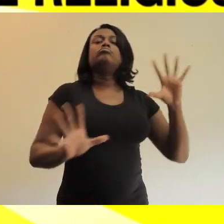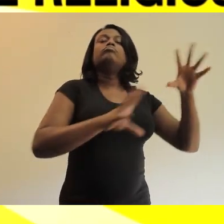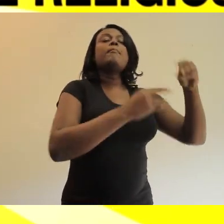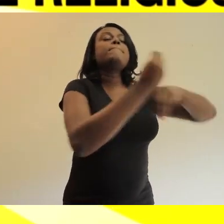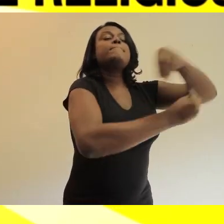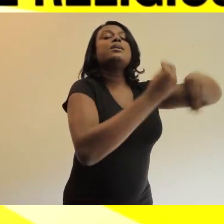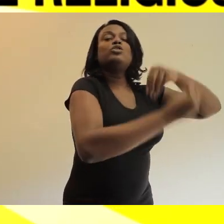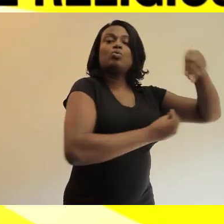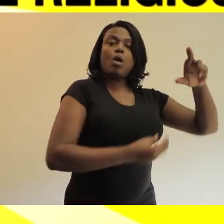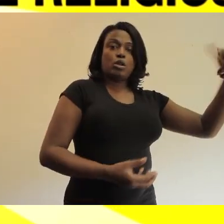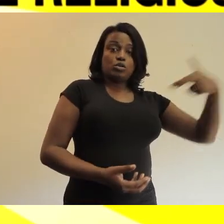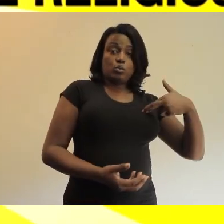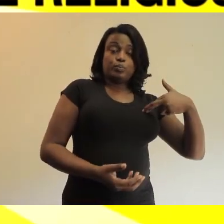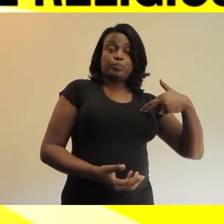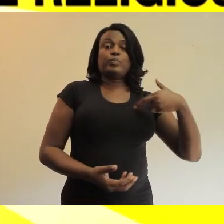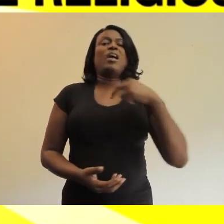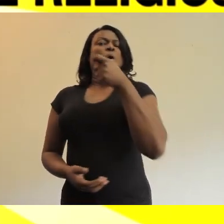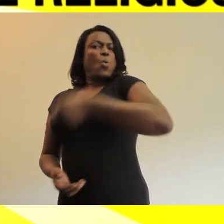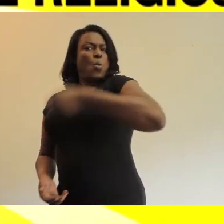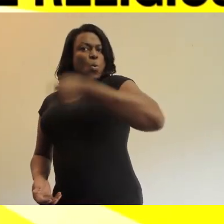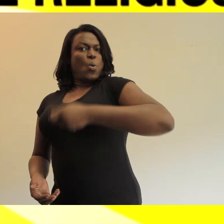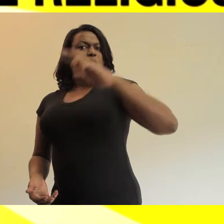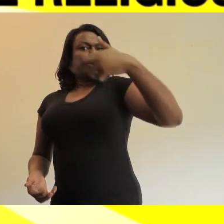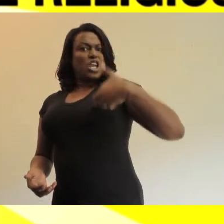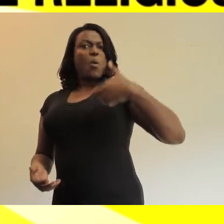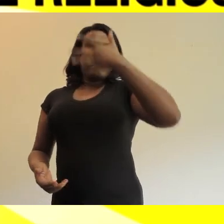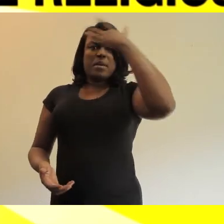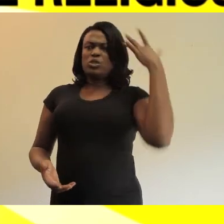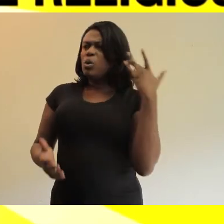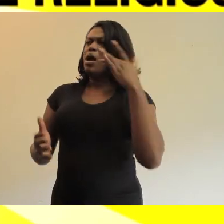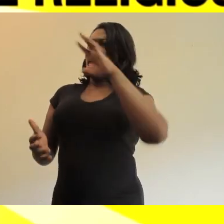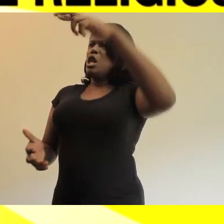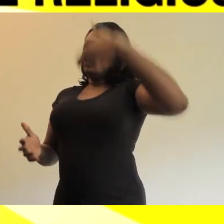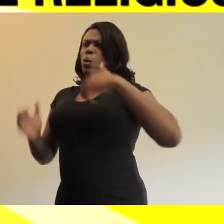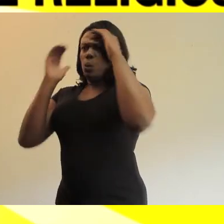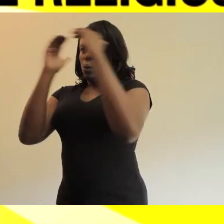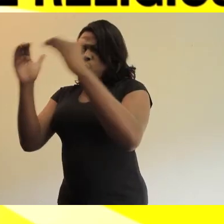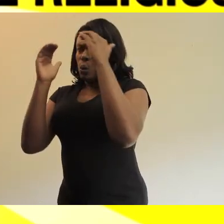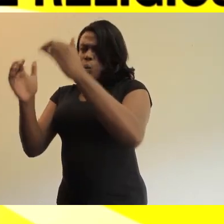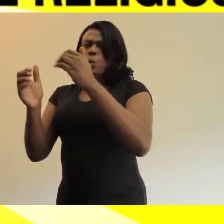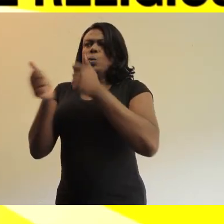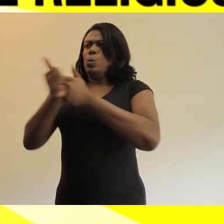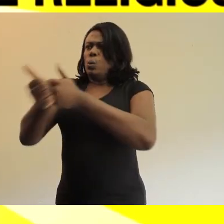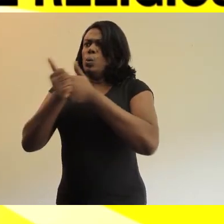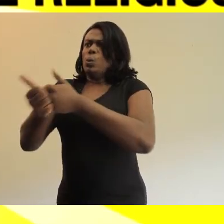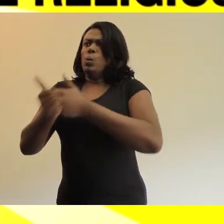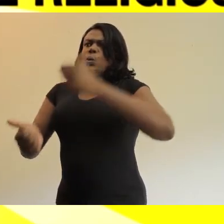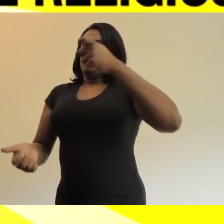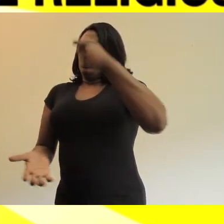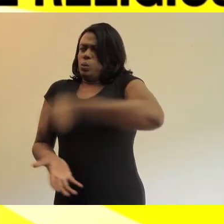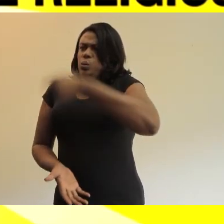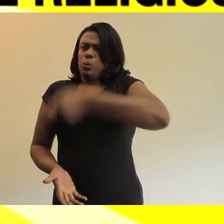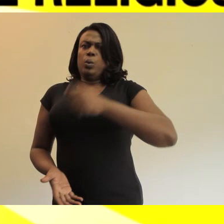religioso se dá quando há uma interpretação literal dos fundamentos de uma religião por exemplo é fundamento